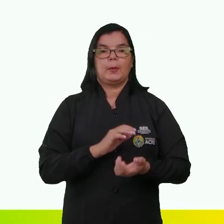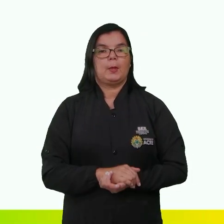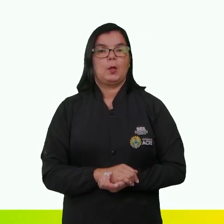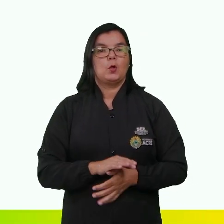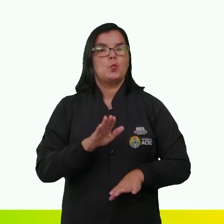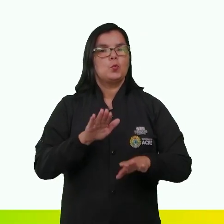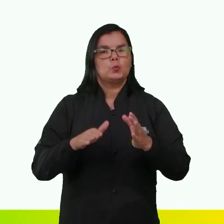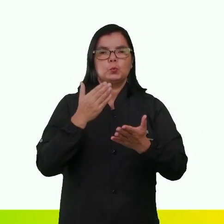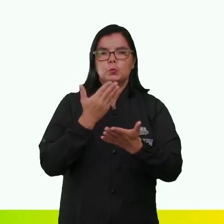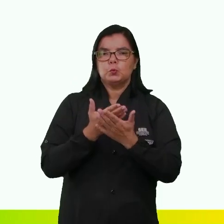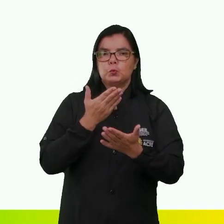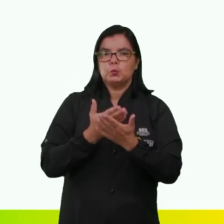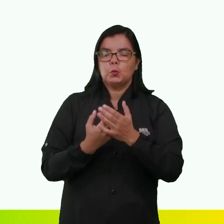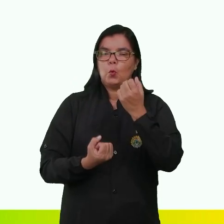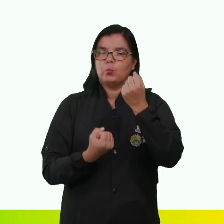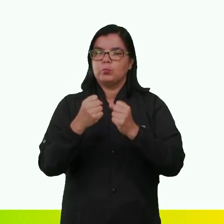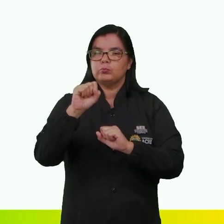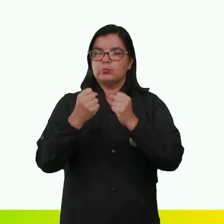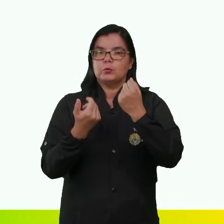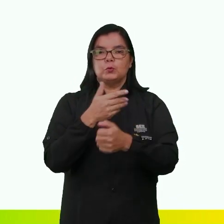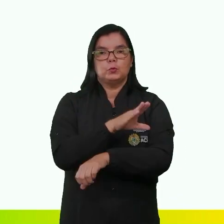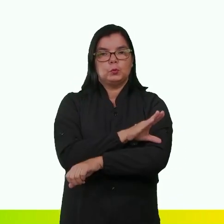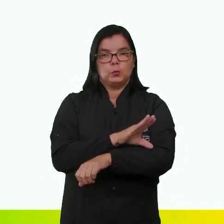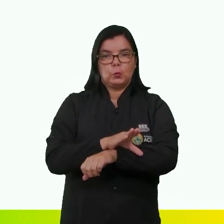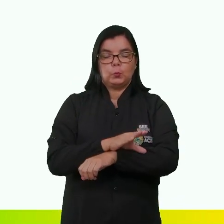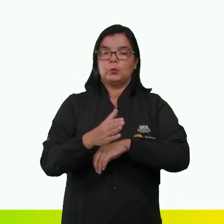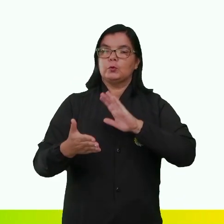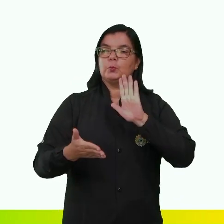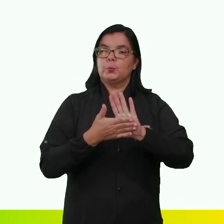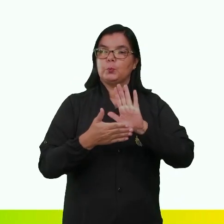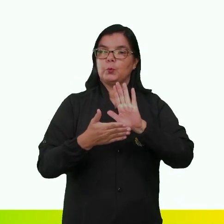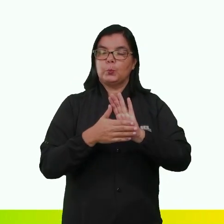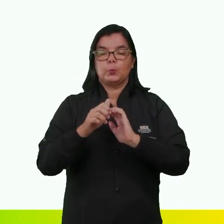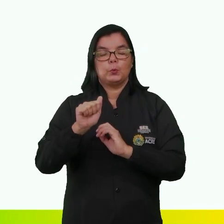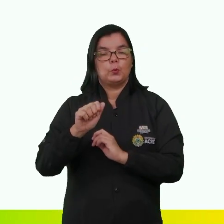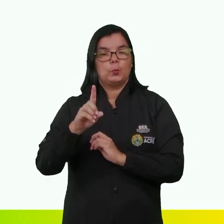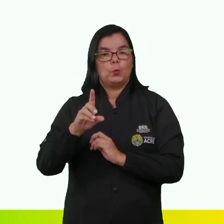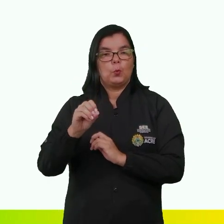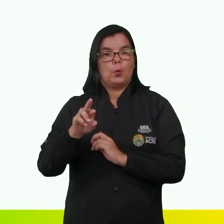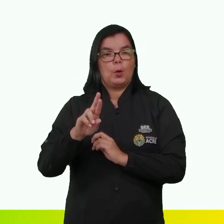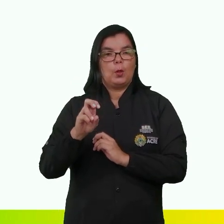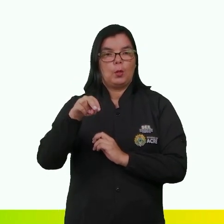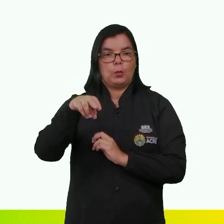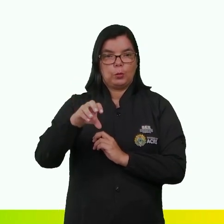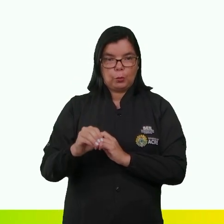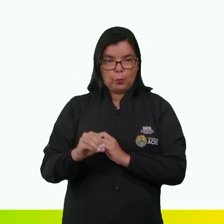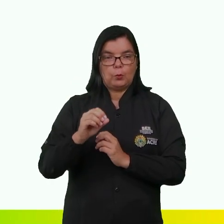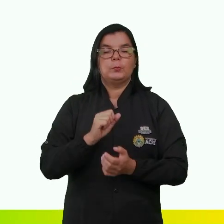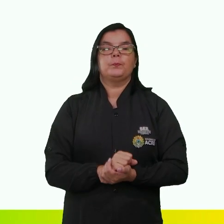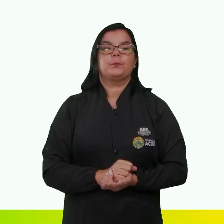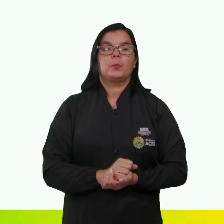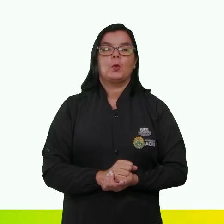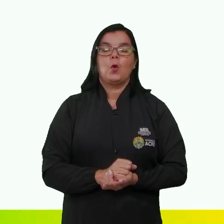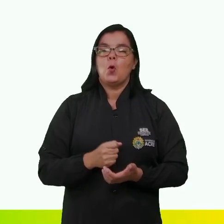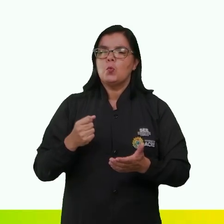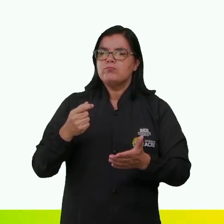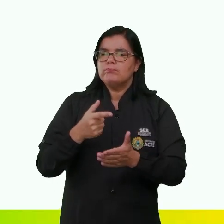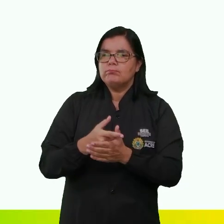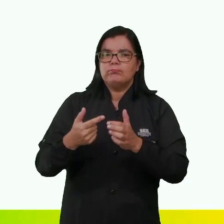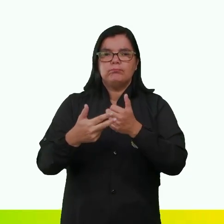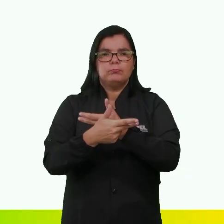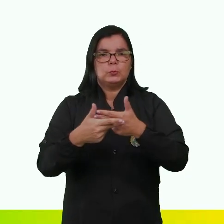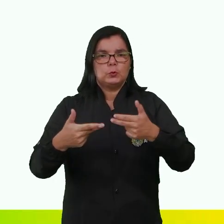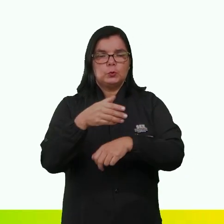De acordo com os estudos sobre a indústria cultural propostos por Adorno e Horkheimer,